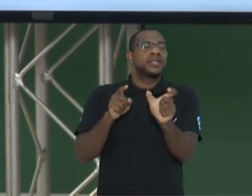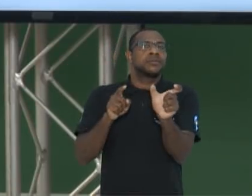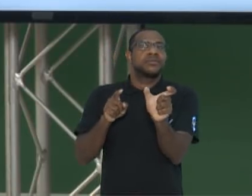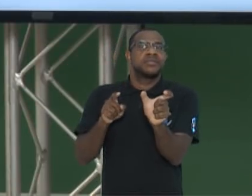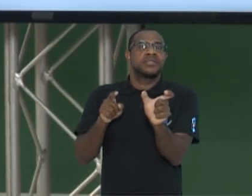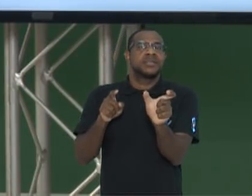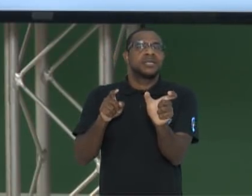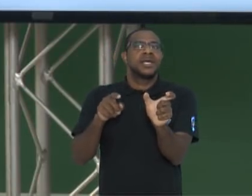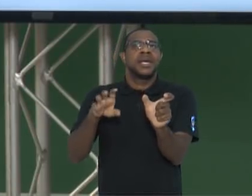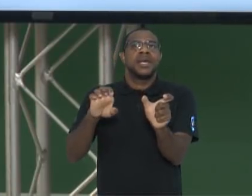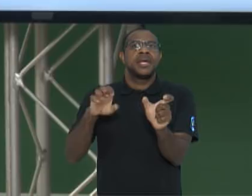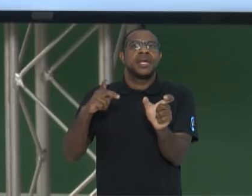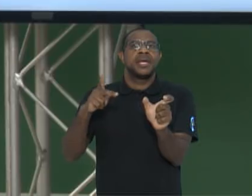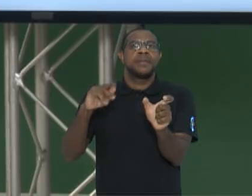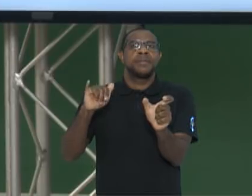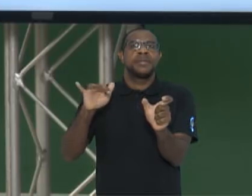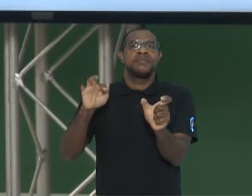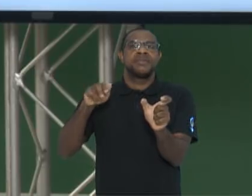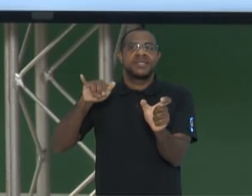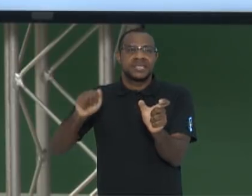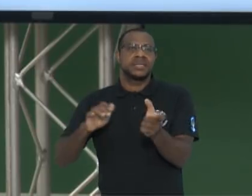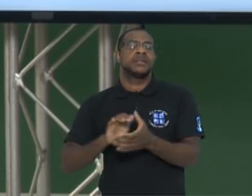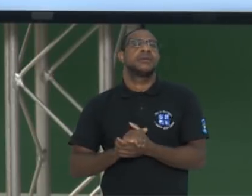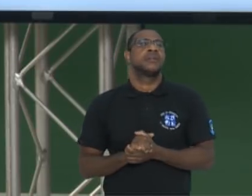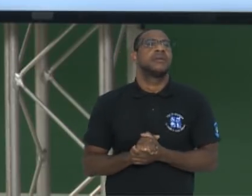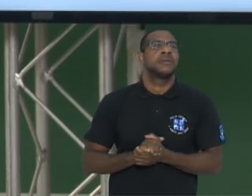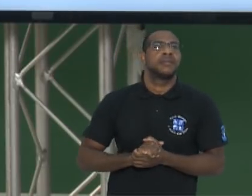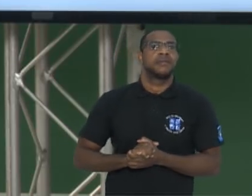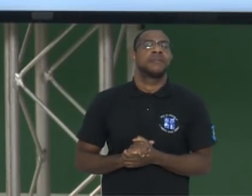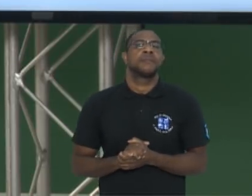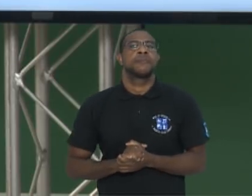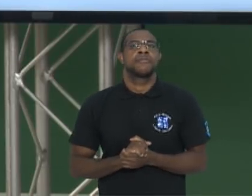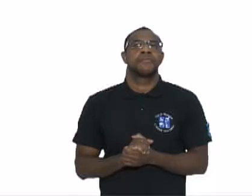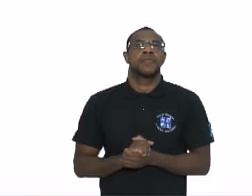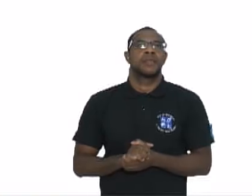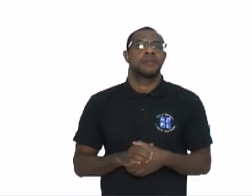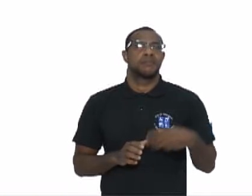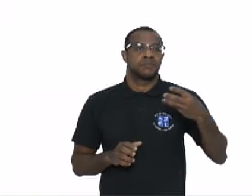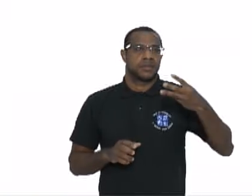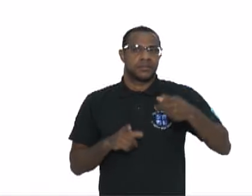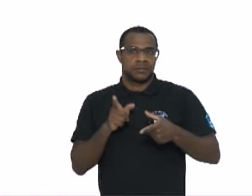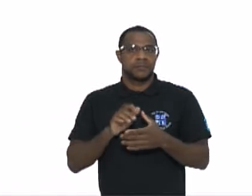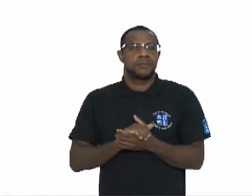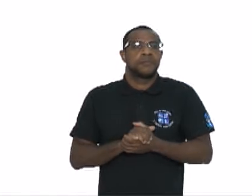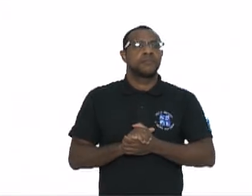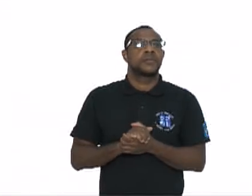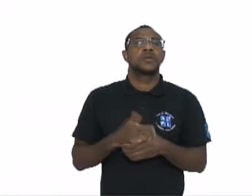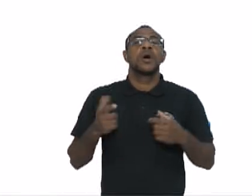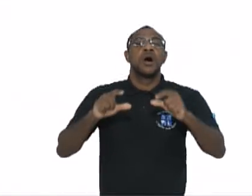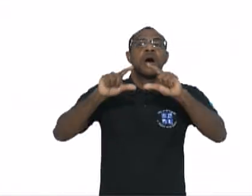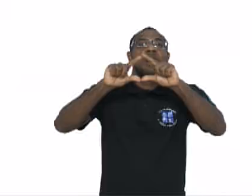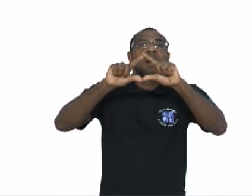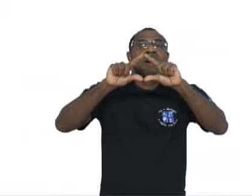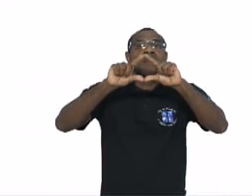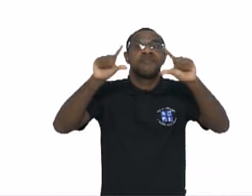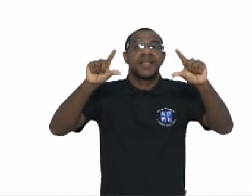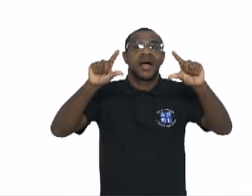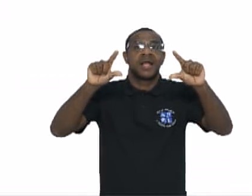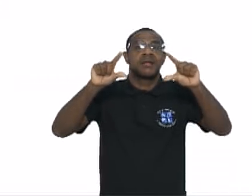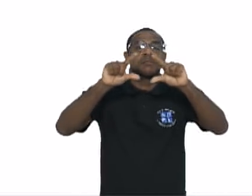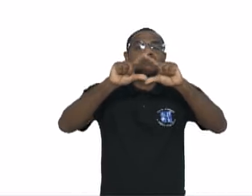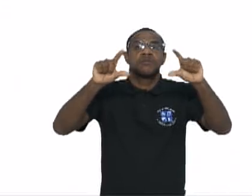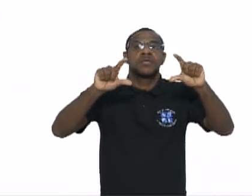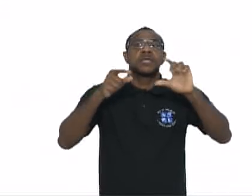dois. Parabéns para quem conseguiu captar. Questão 3 agora. Que frase dessa parte do texto ilustra a